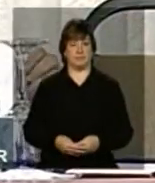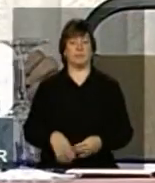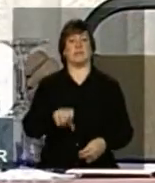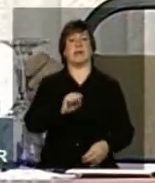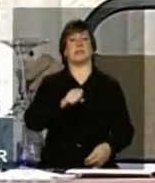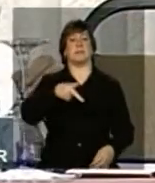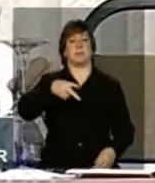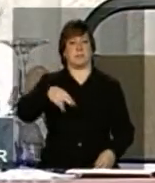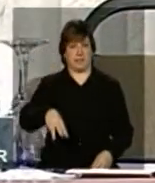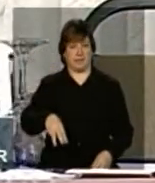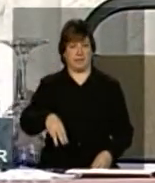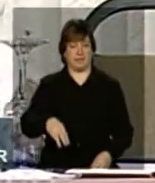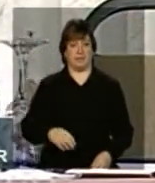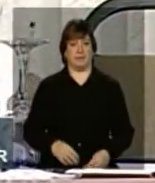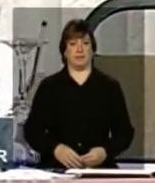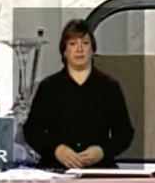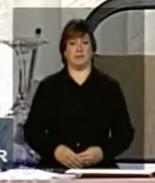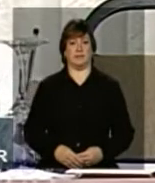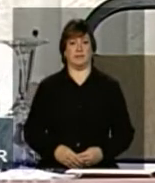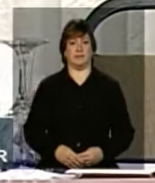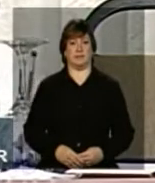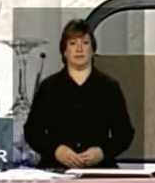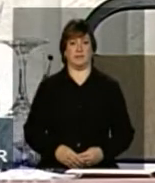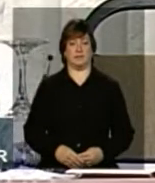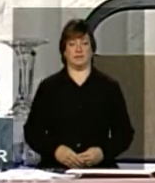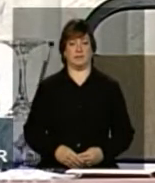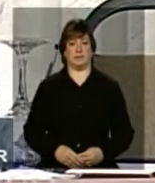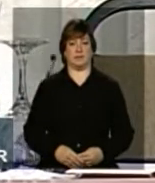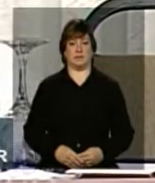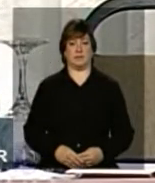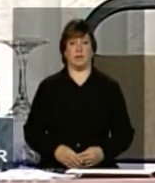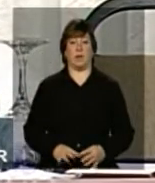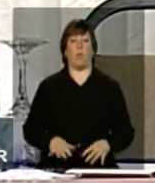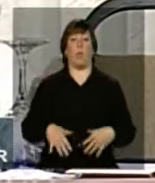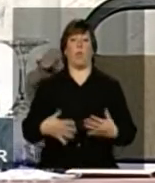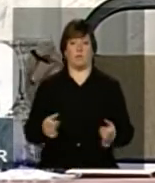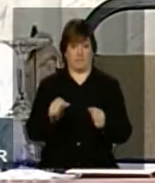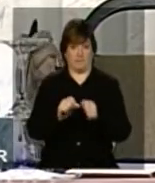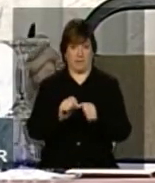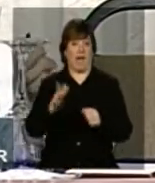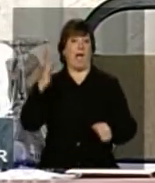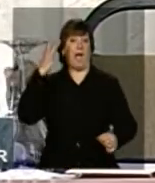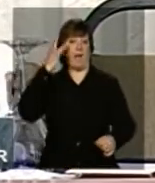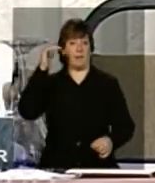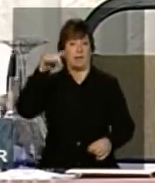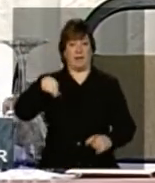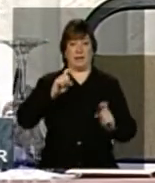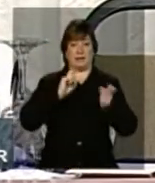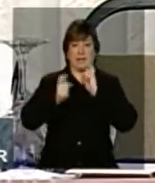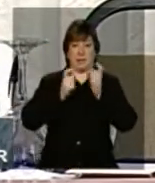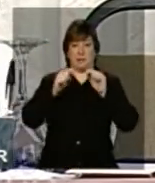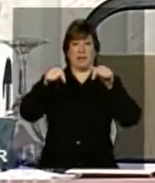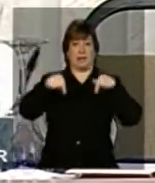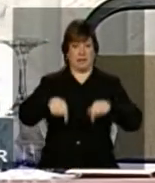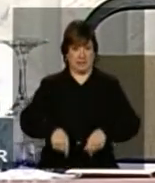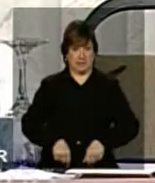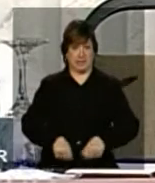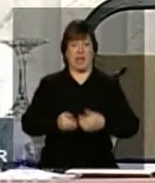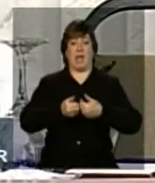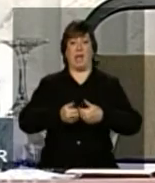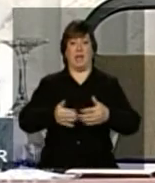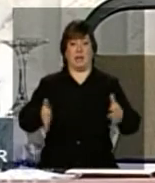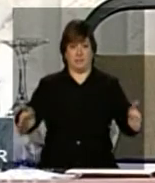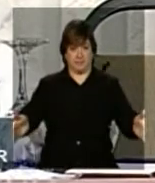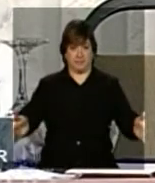SPM, ao realizar amanhã esse debate aqui,